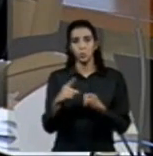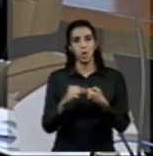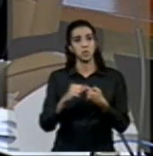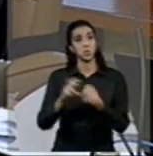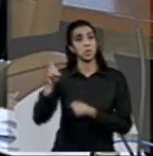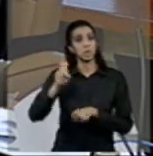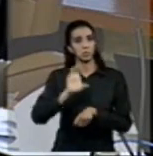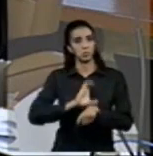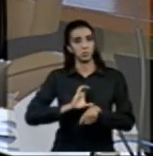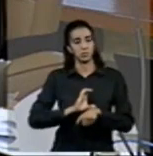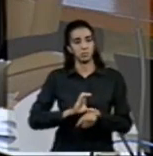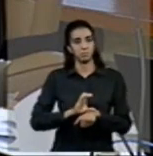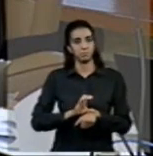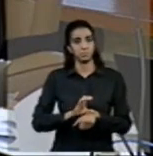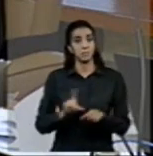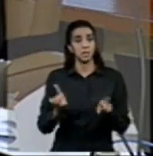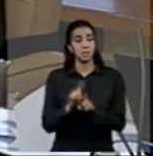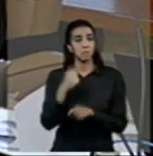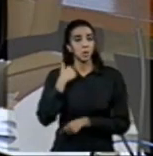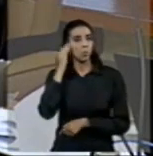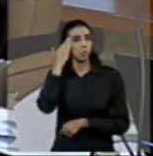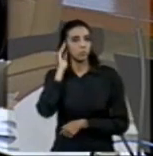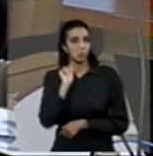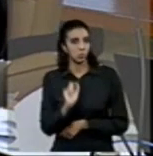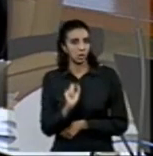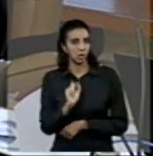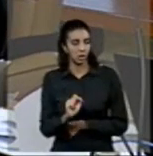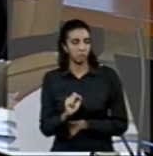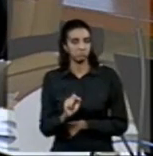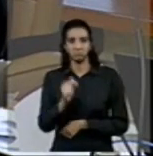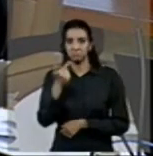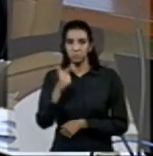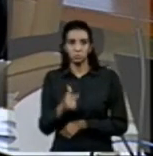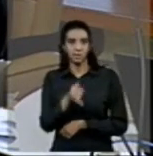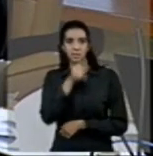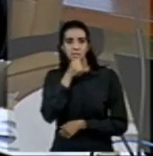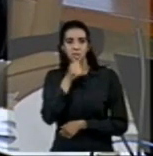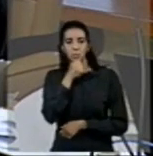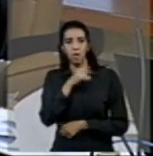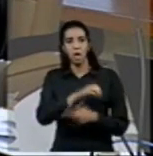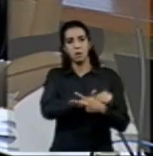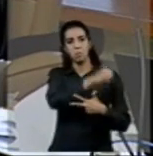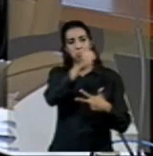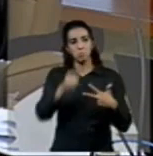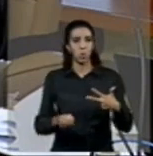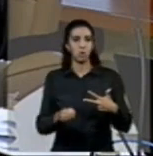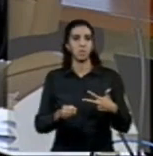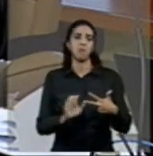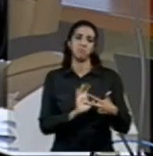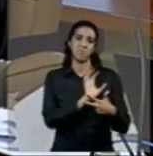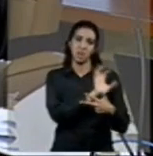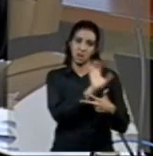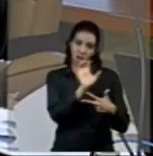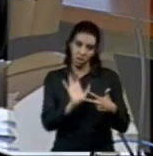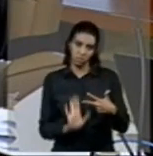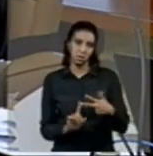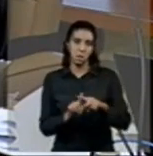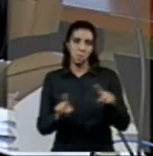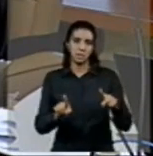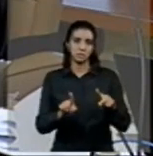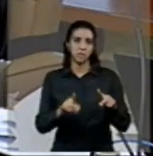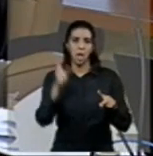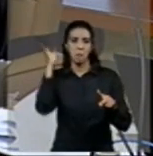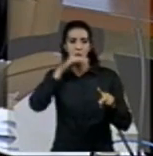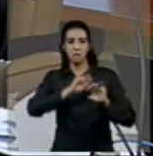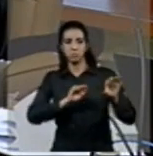Constituição. Entendo também que não há mácula ao princípio da separação de poderes. A atividade interpretativa